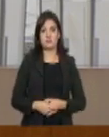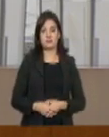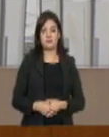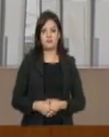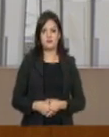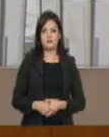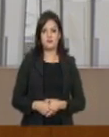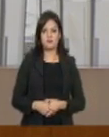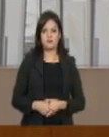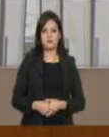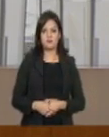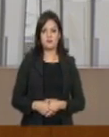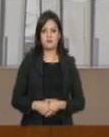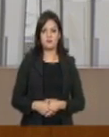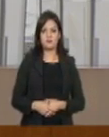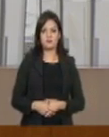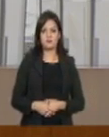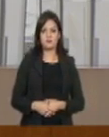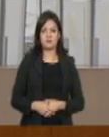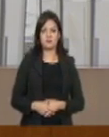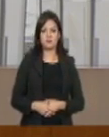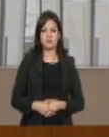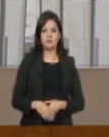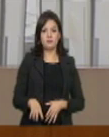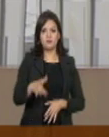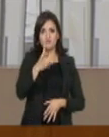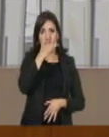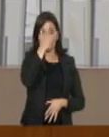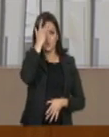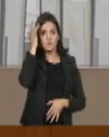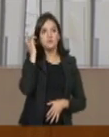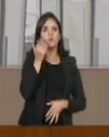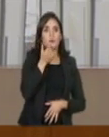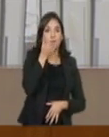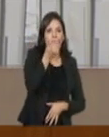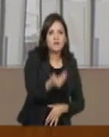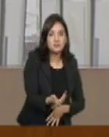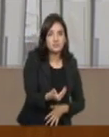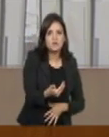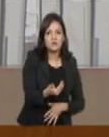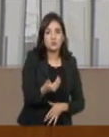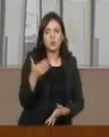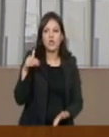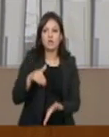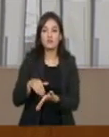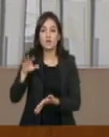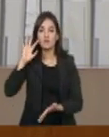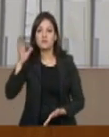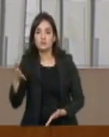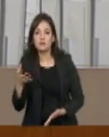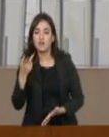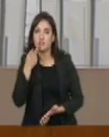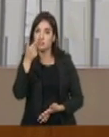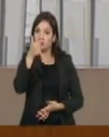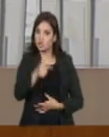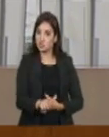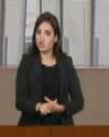entre a distribuição e a baixa. Repito novamente a